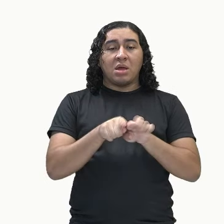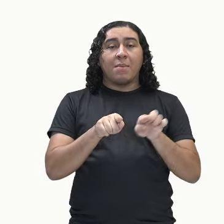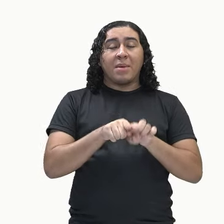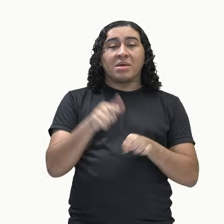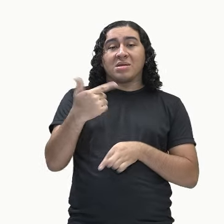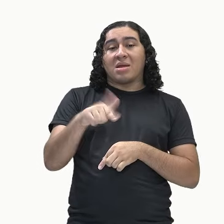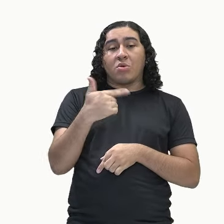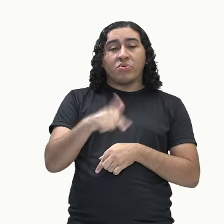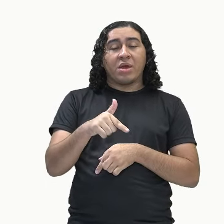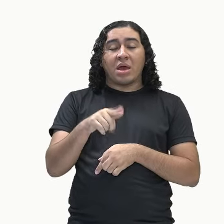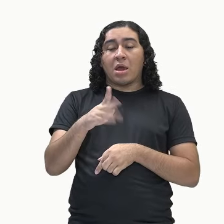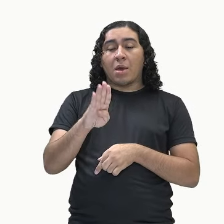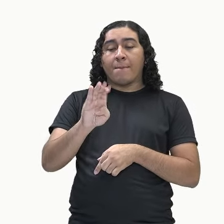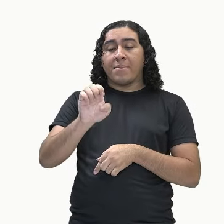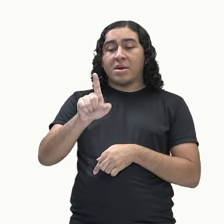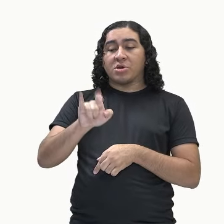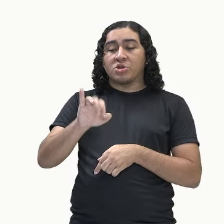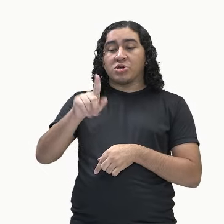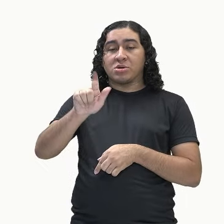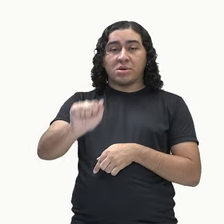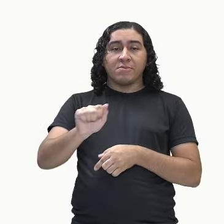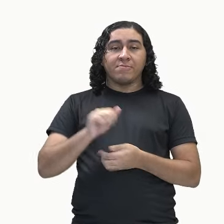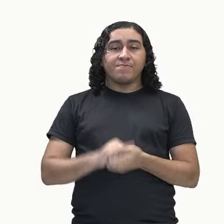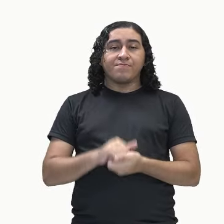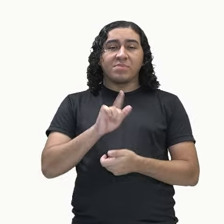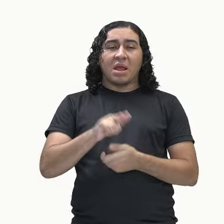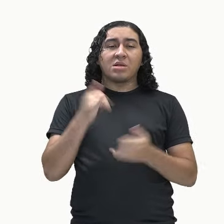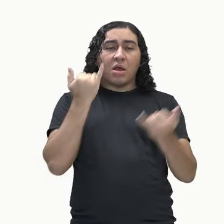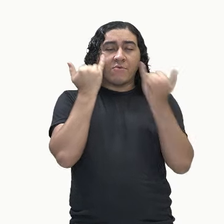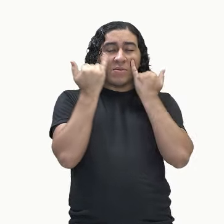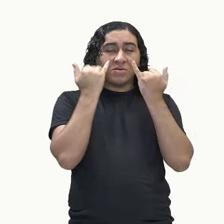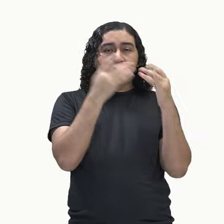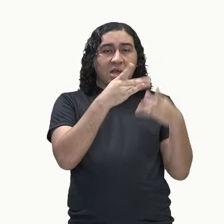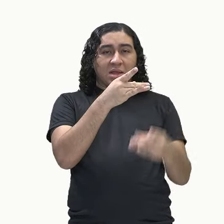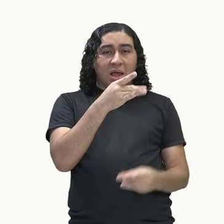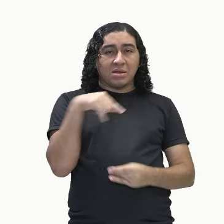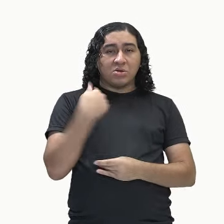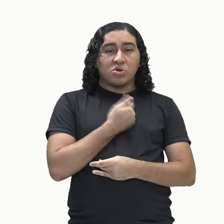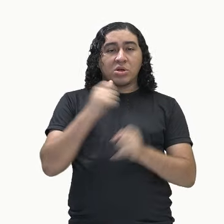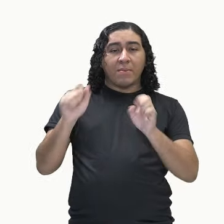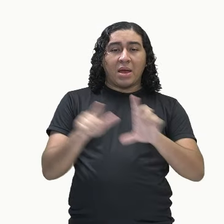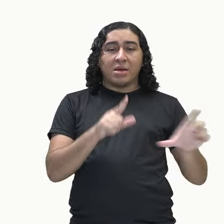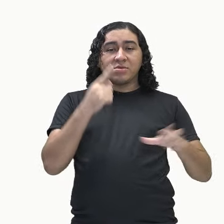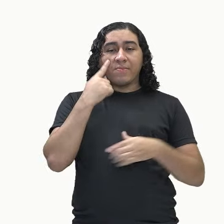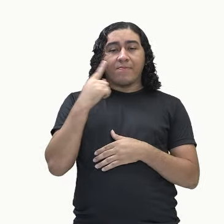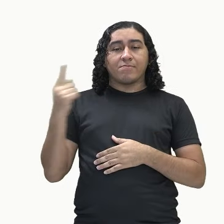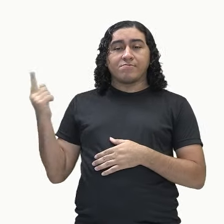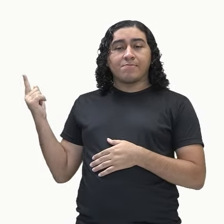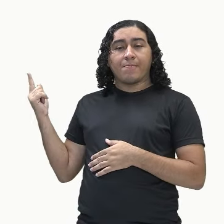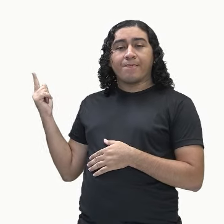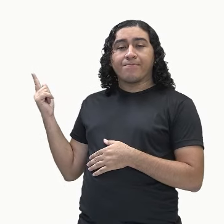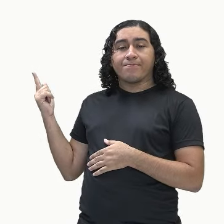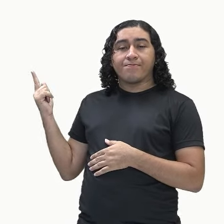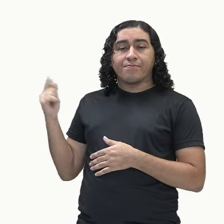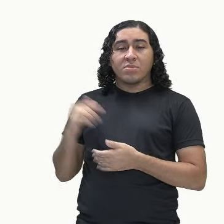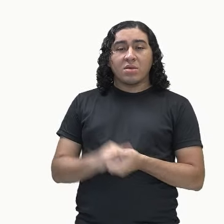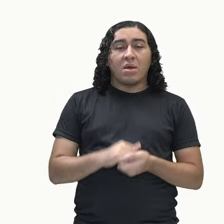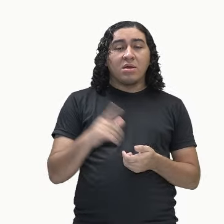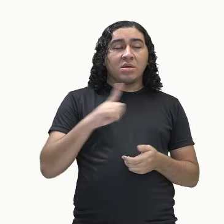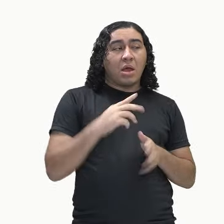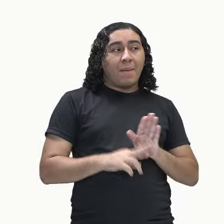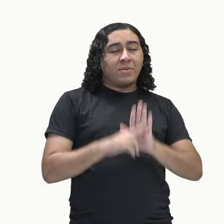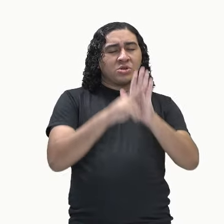natatória. Então essas informações a gente vai observar com mais detalhes na nossa próxima imagem. E aí a gente tem um representante